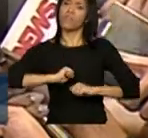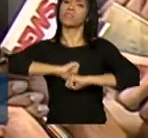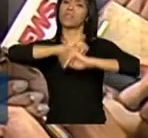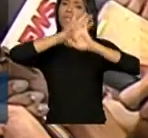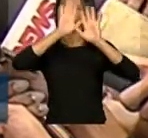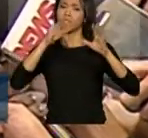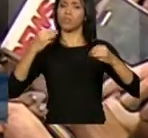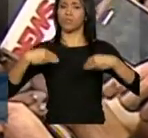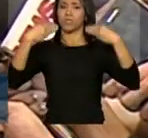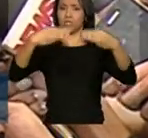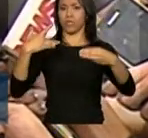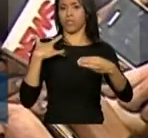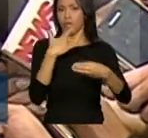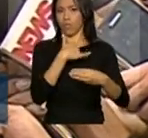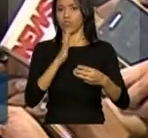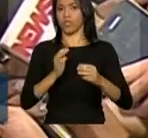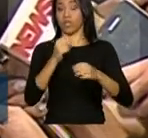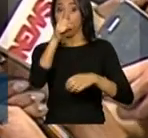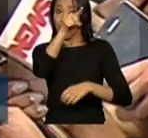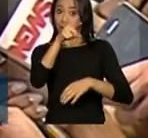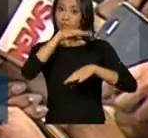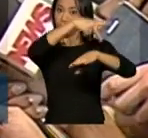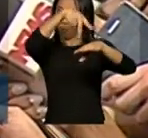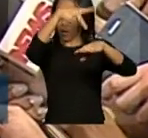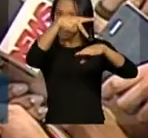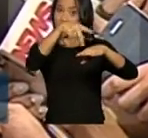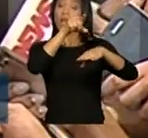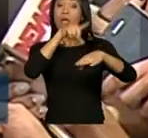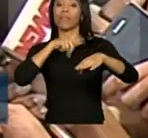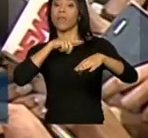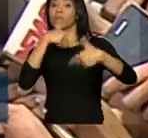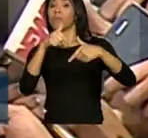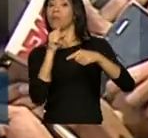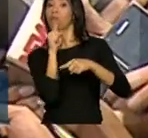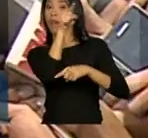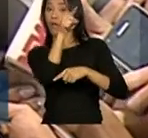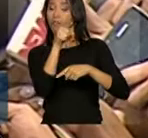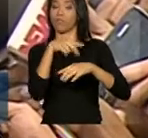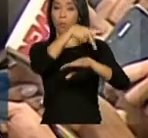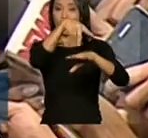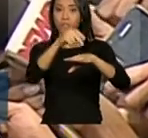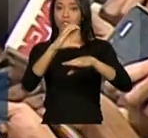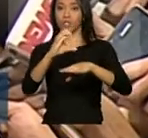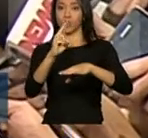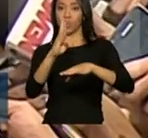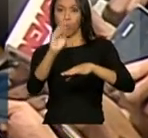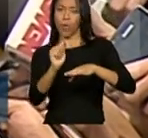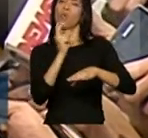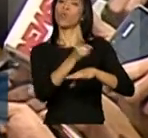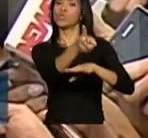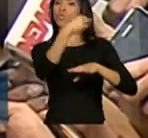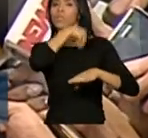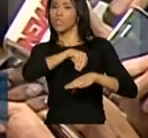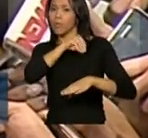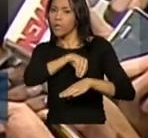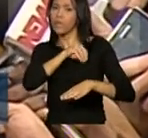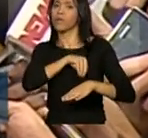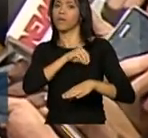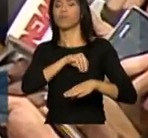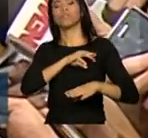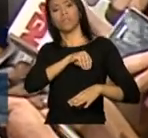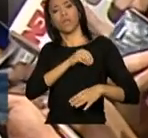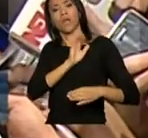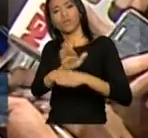da Saúde Cubas são profissionais que tem emprego lá ele tem um emprego garantido lá ele continua recebendo seu salário tem bônus para